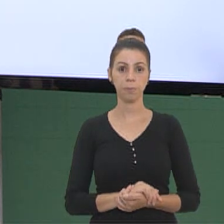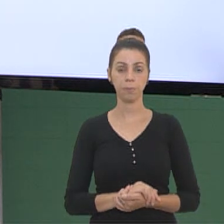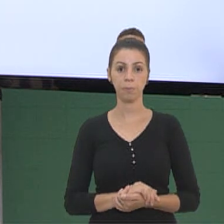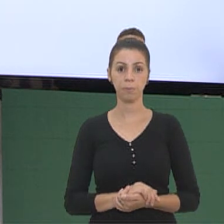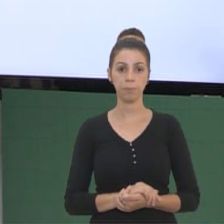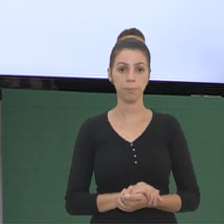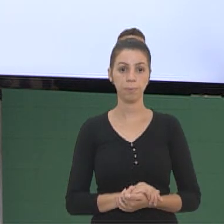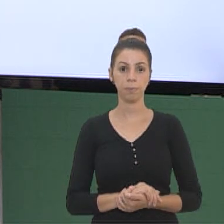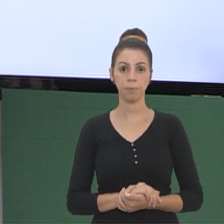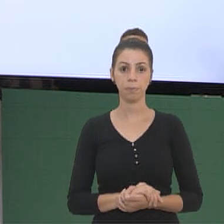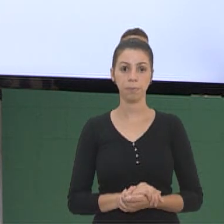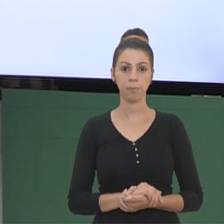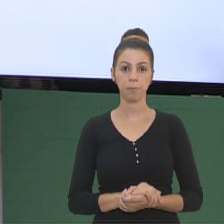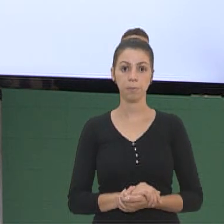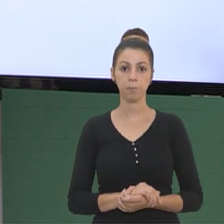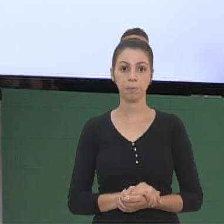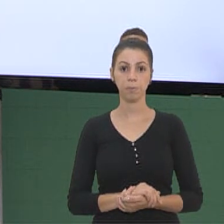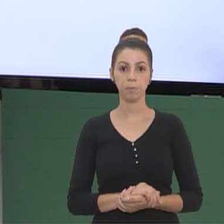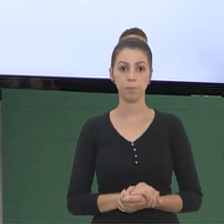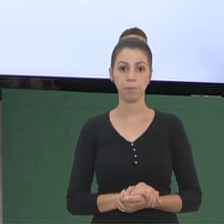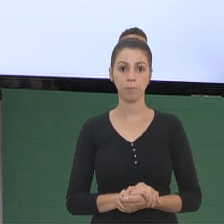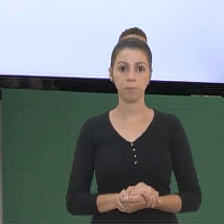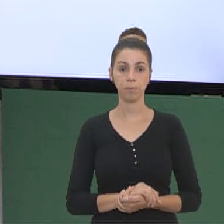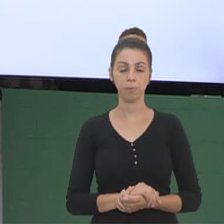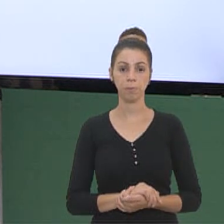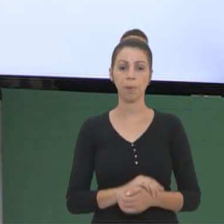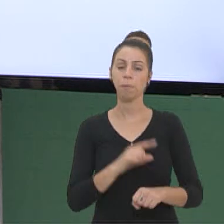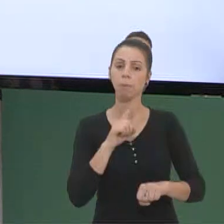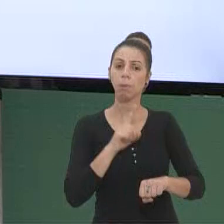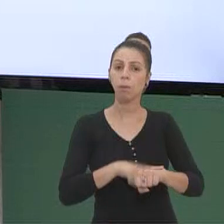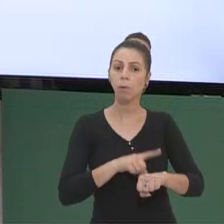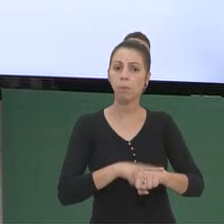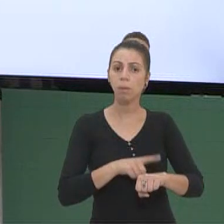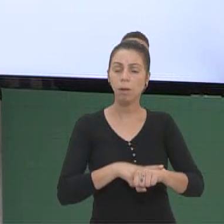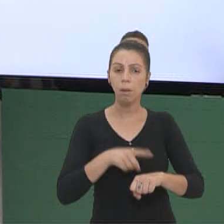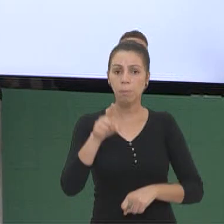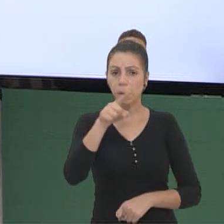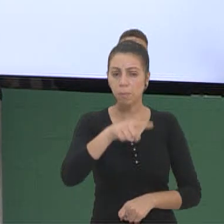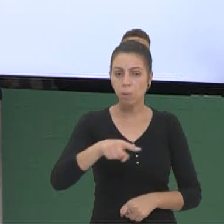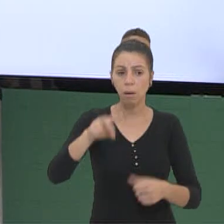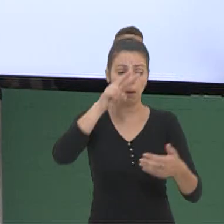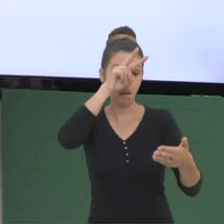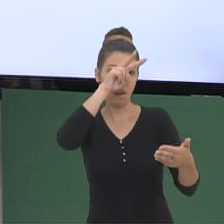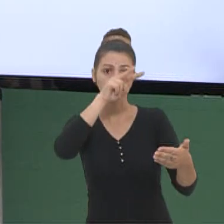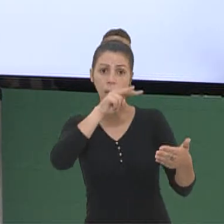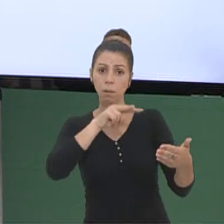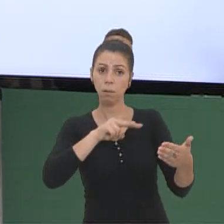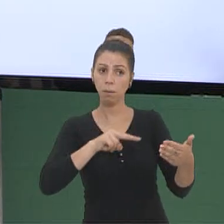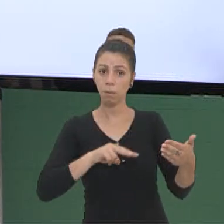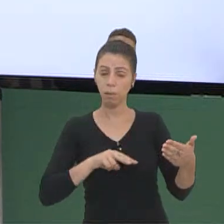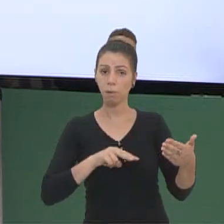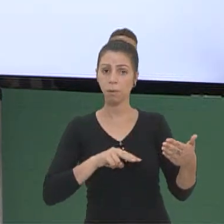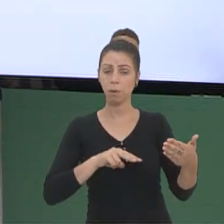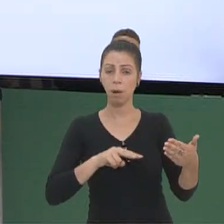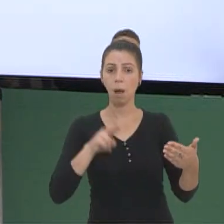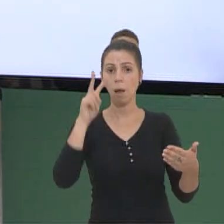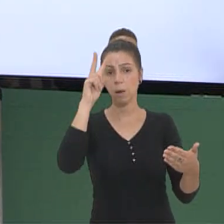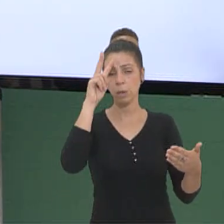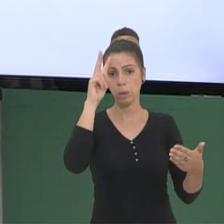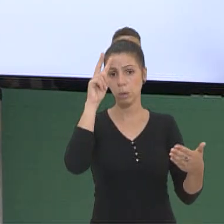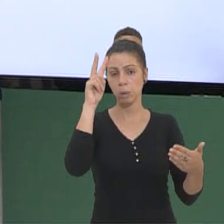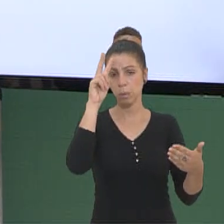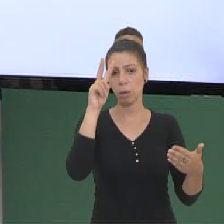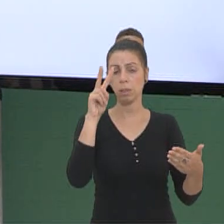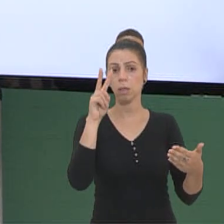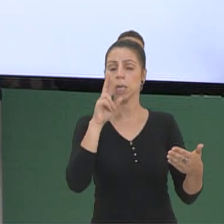haciendo um pedido. Vou dar um tempo para vocês lerem a história em quadrinhos